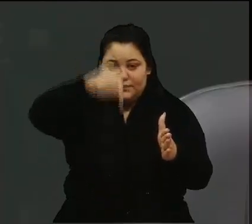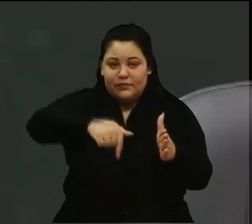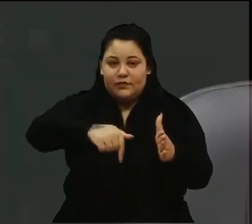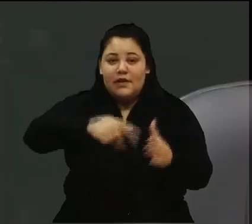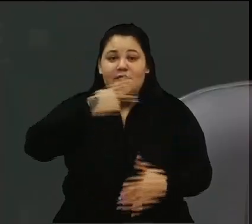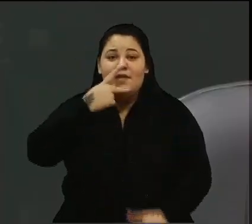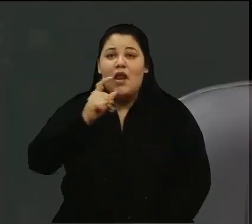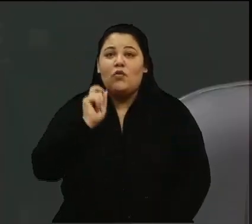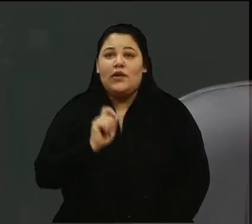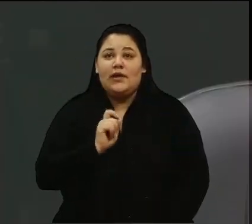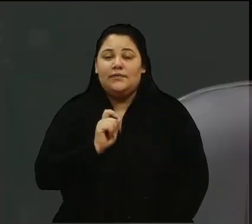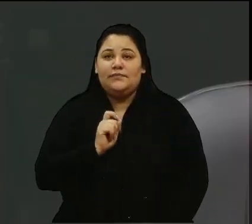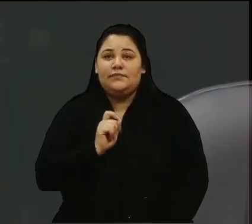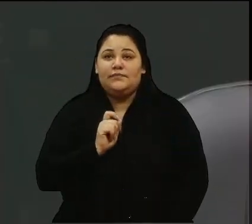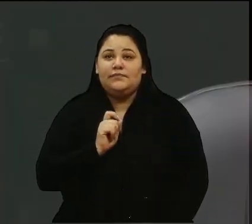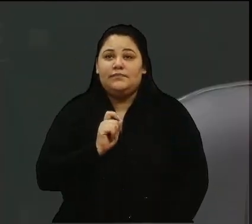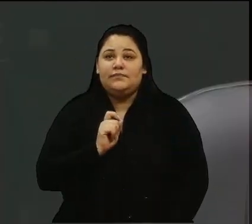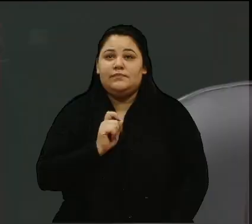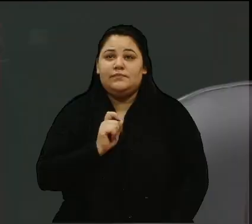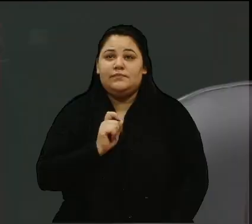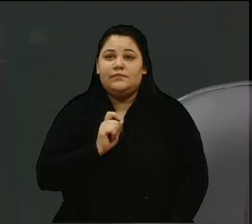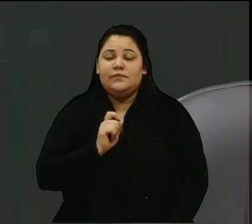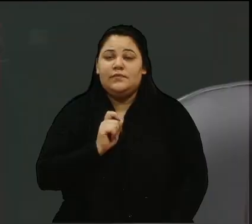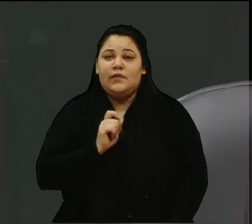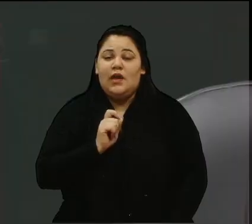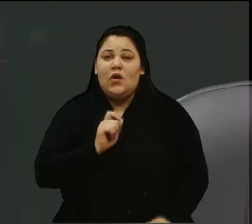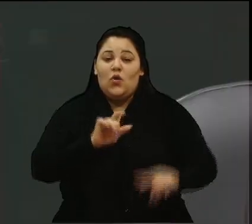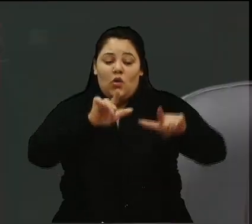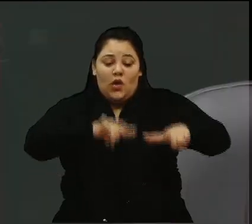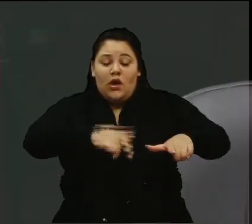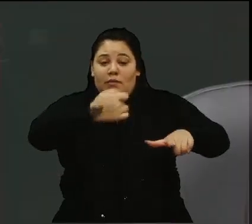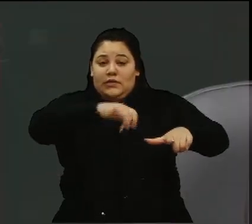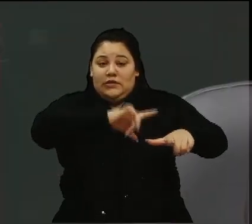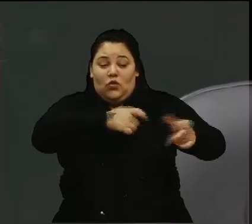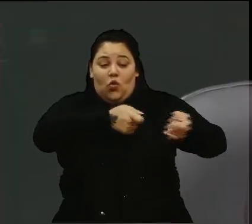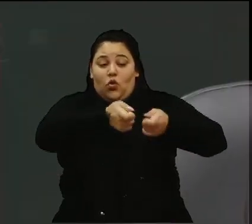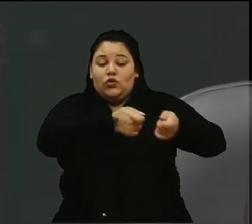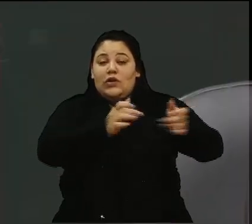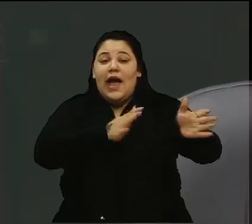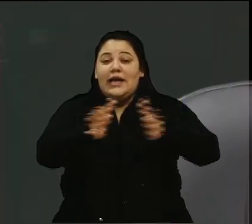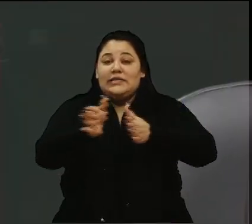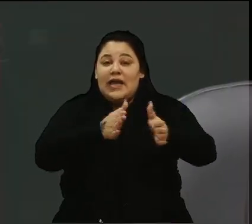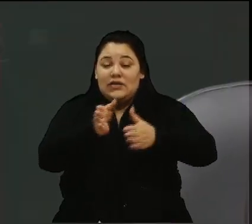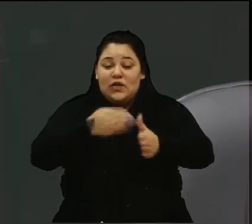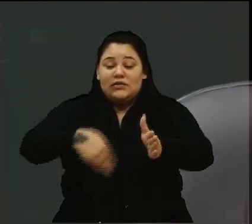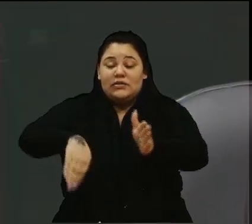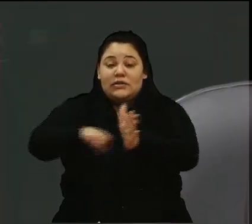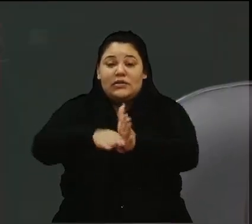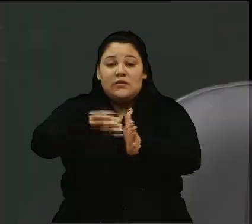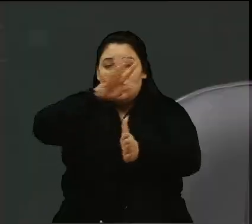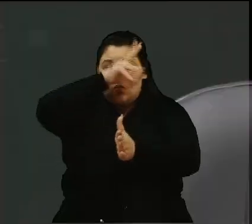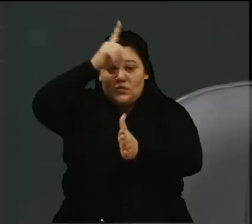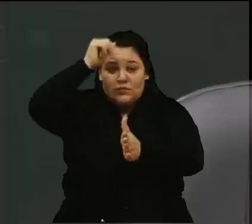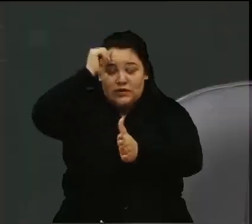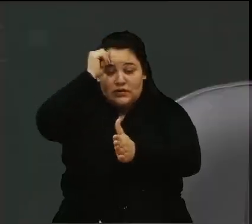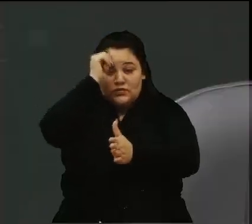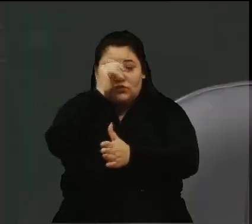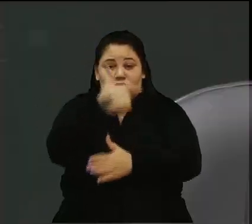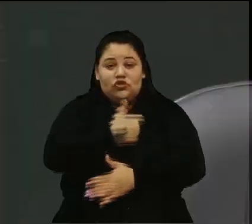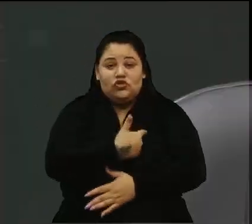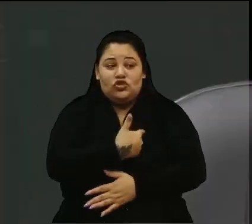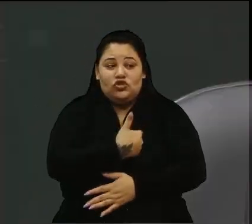diz: a concessionária deverá disponibilizar o controle de acesso ao estacionamento municipal Getúlio